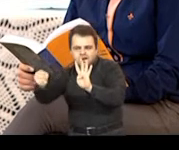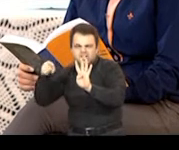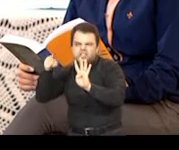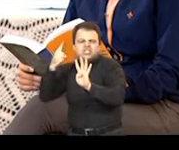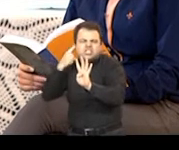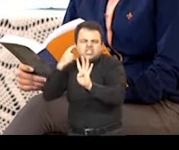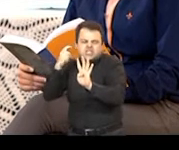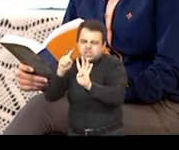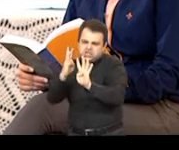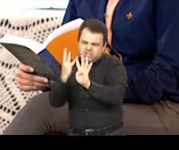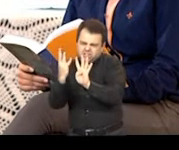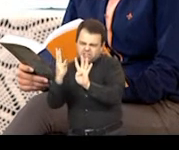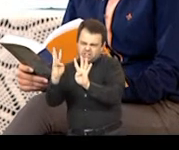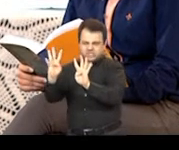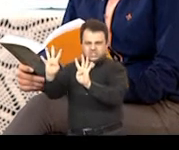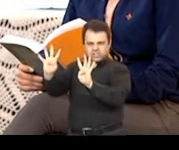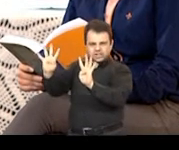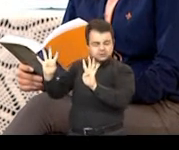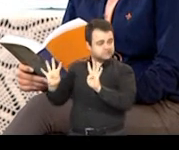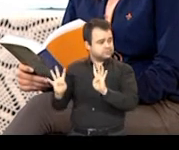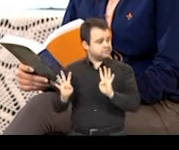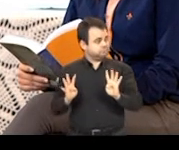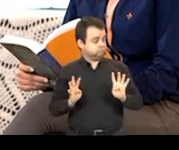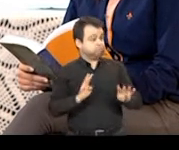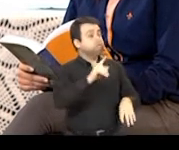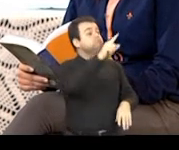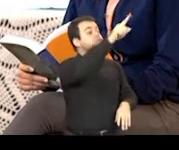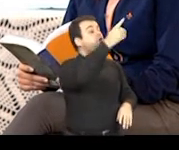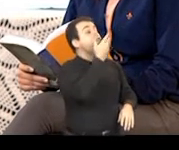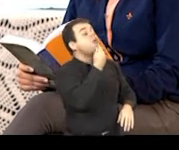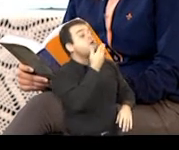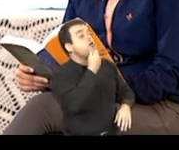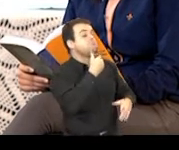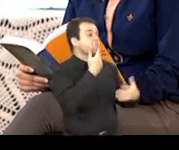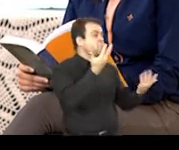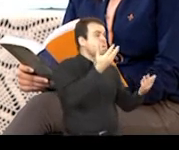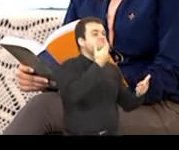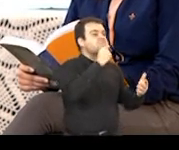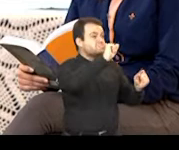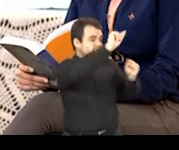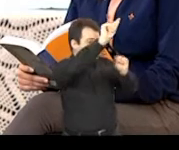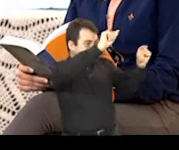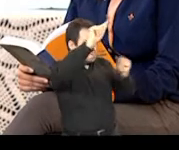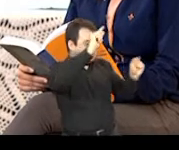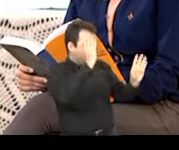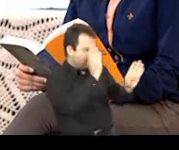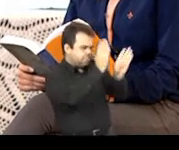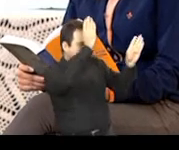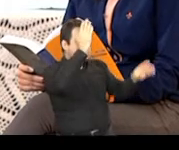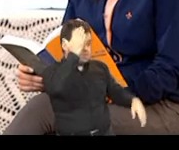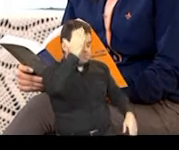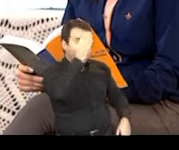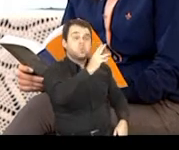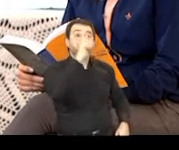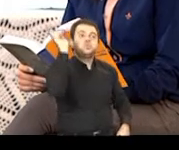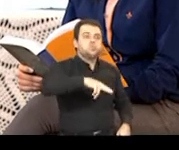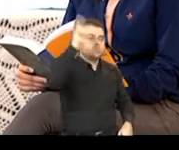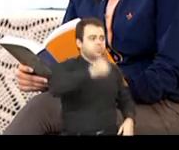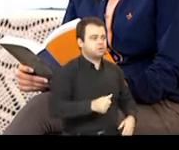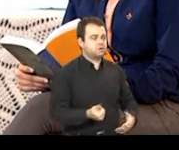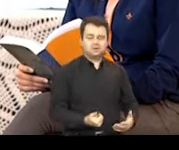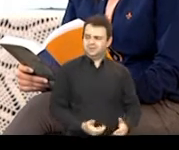gemeram. Jamais seu amigo ou um amigo de seu amigo saberá que estivemos aqui. É um